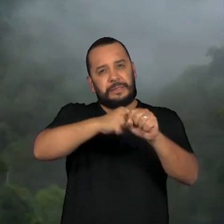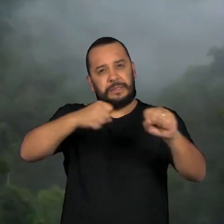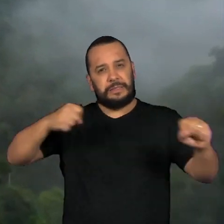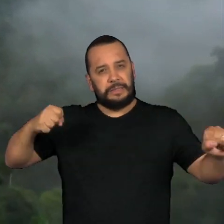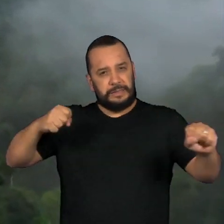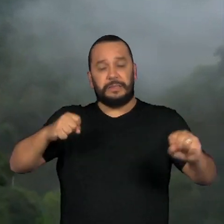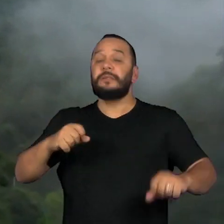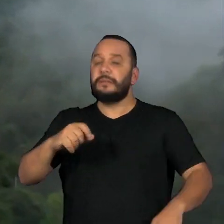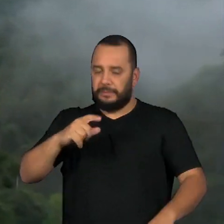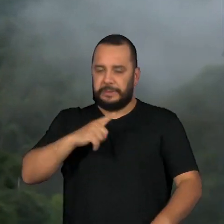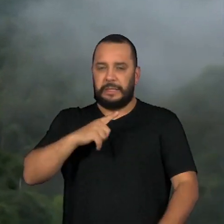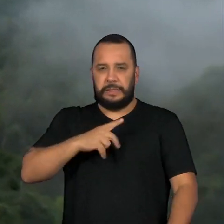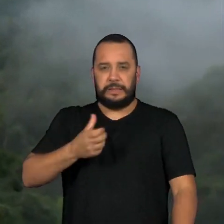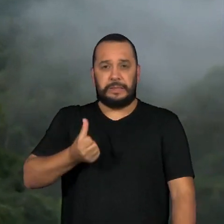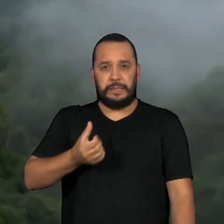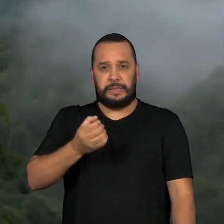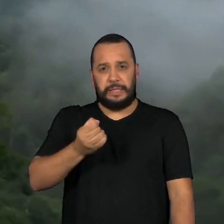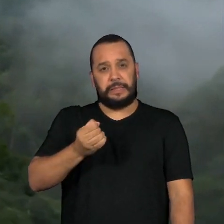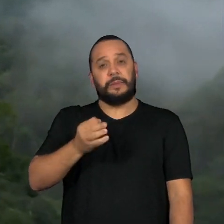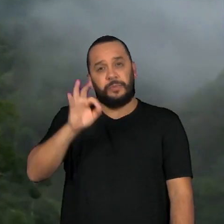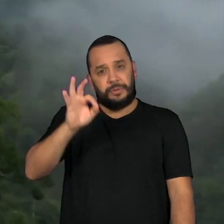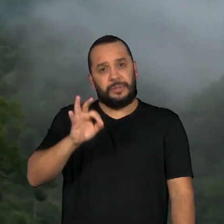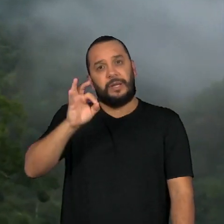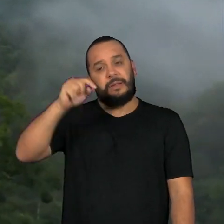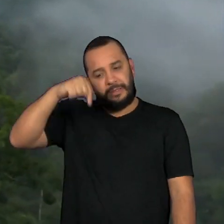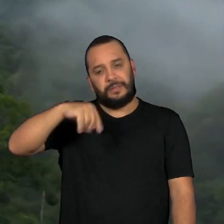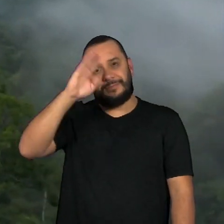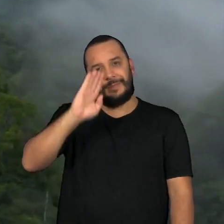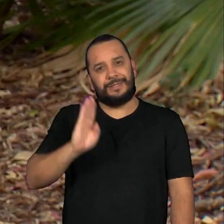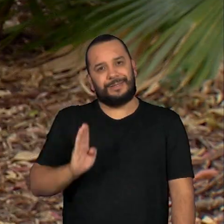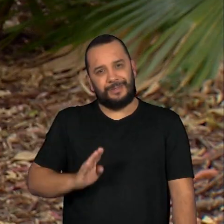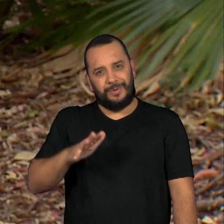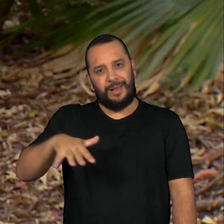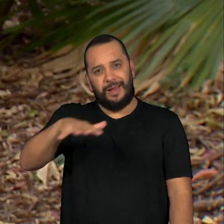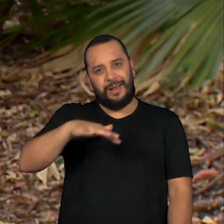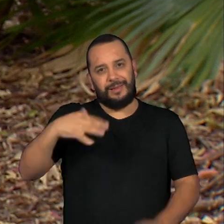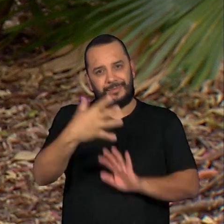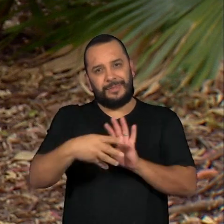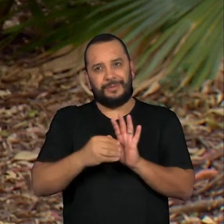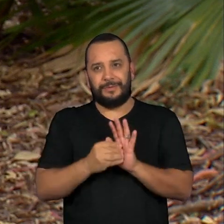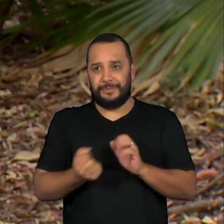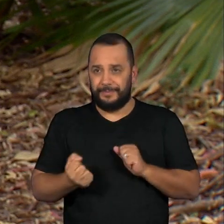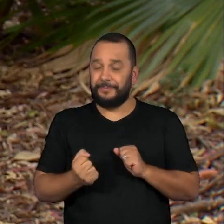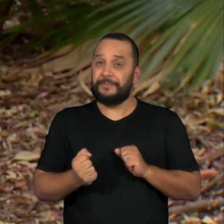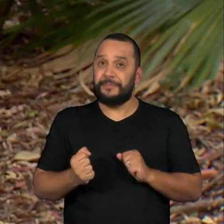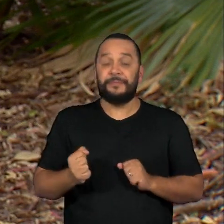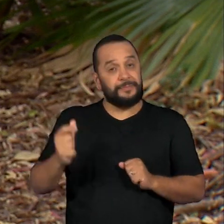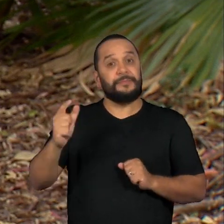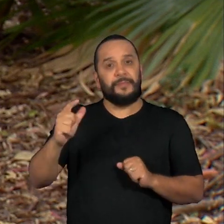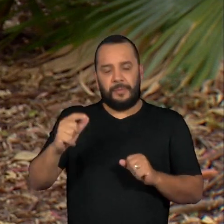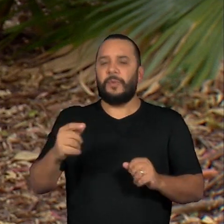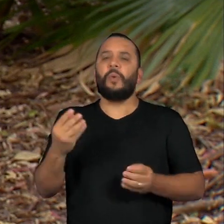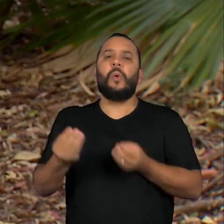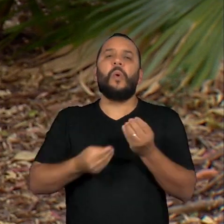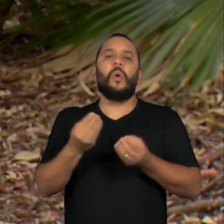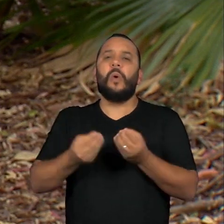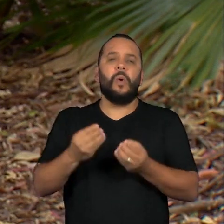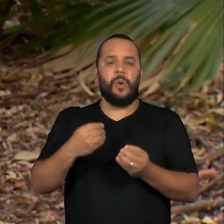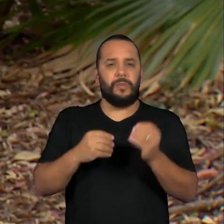de 60%, está no Brasil. As florestas têm mecanismos de